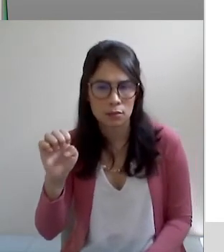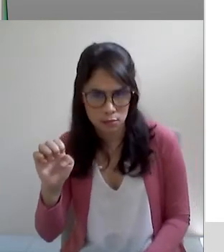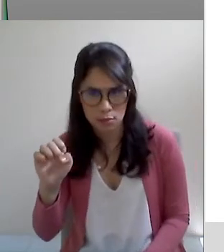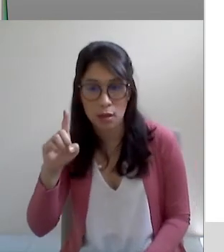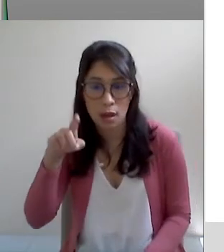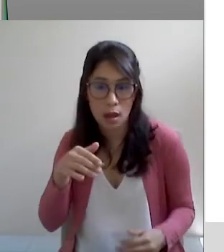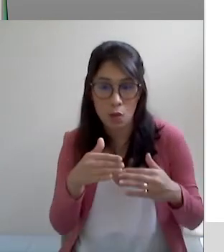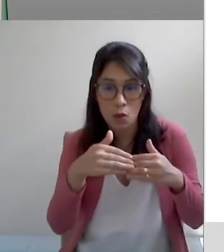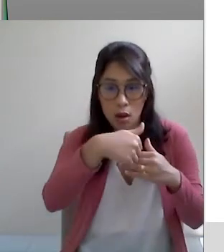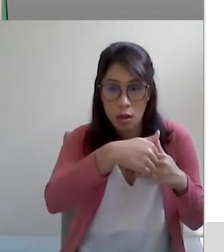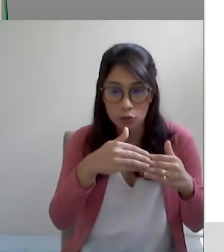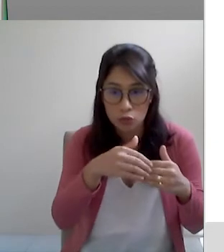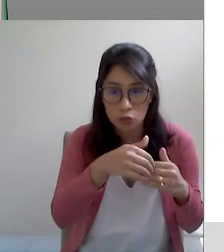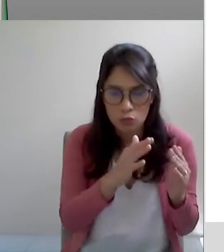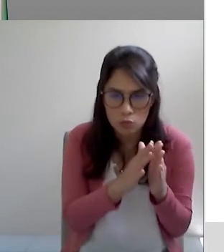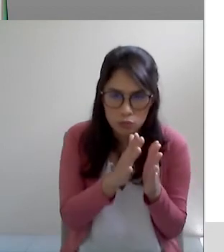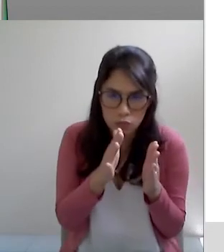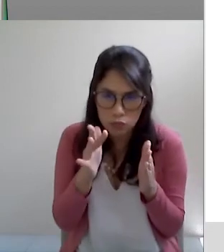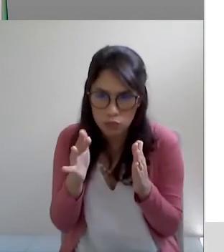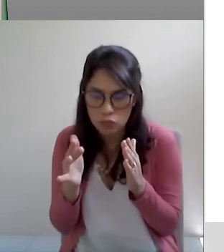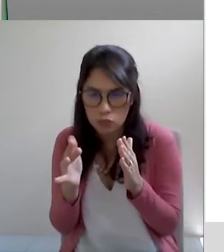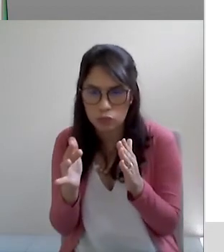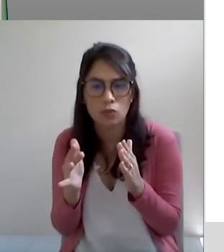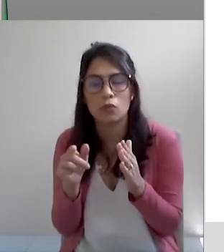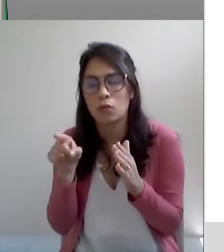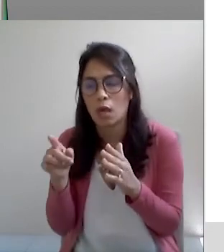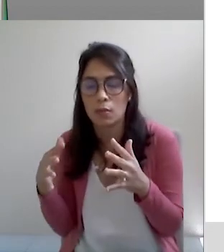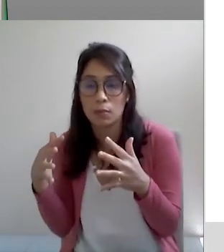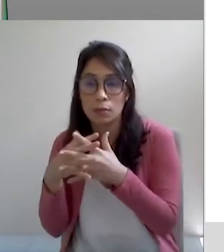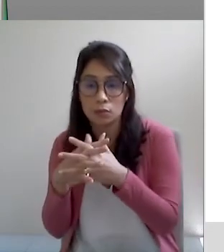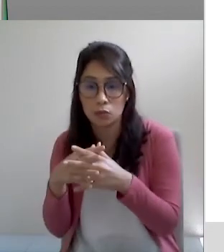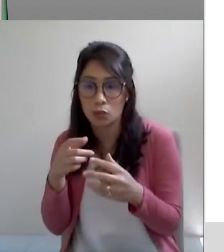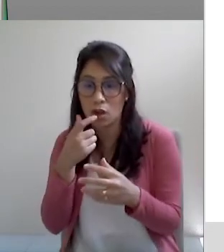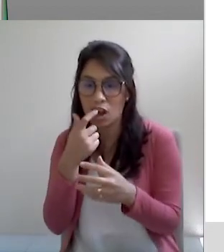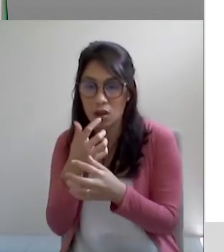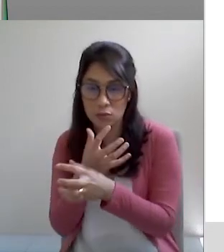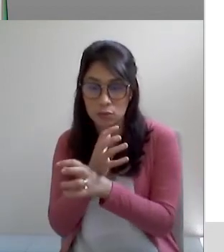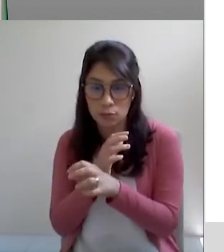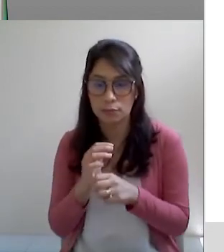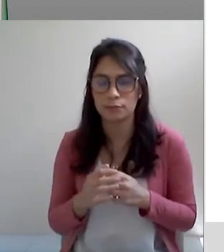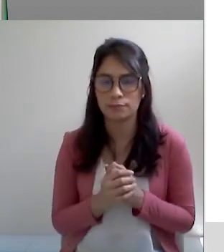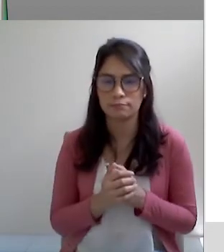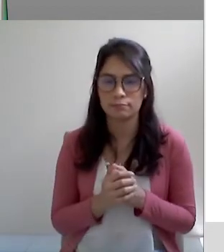tecido cartilaginoso e o tecido ósseo em formação.